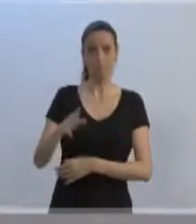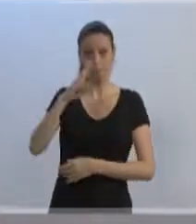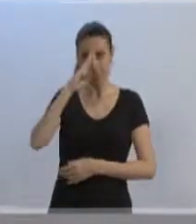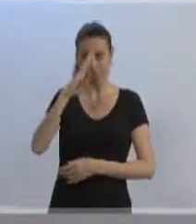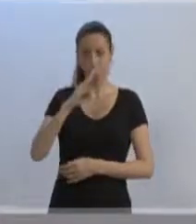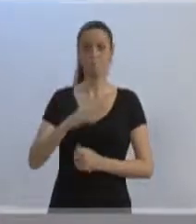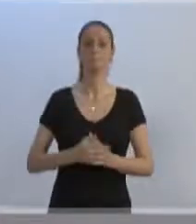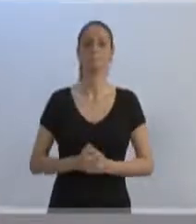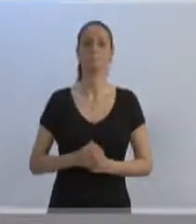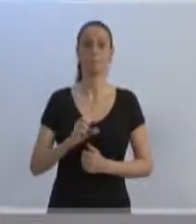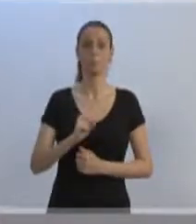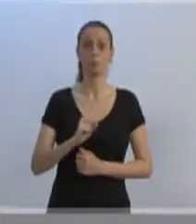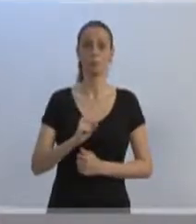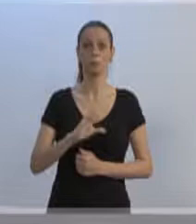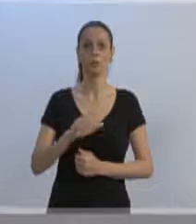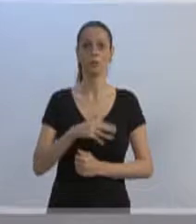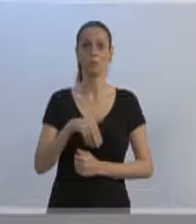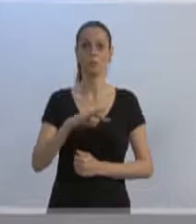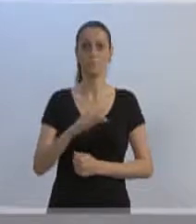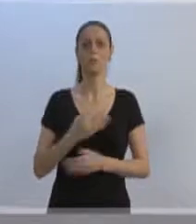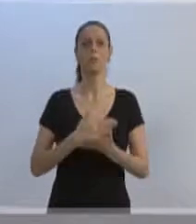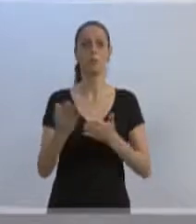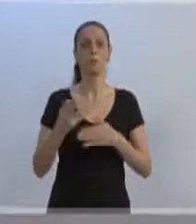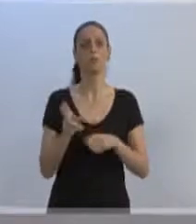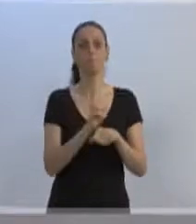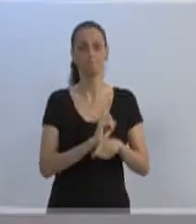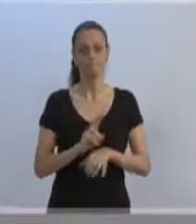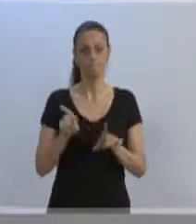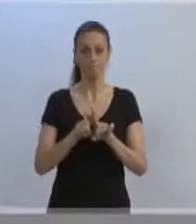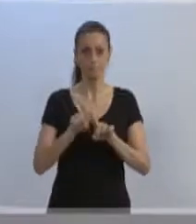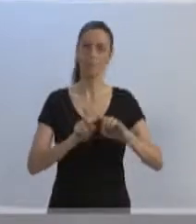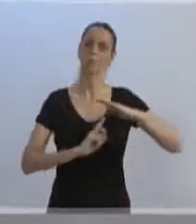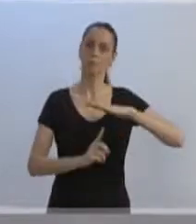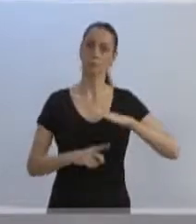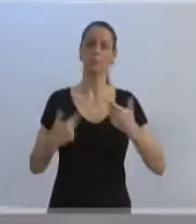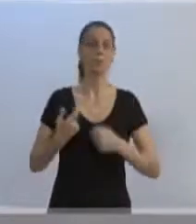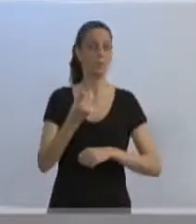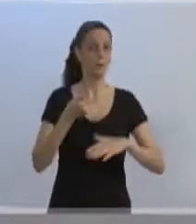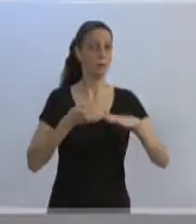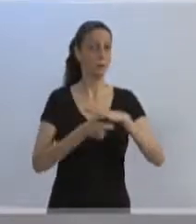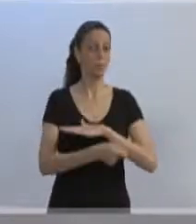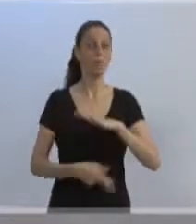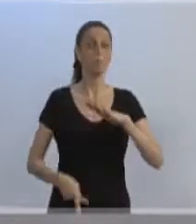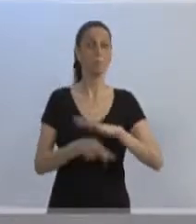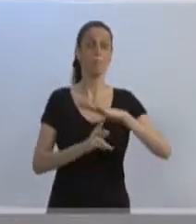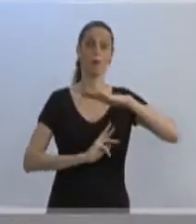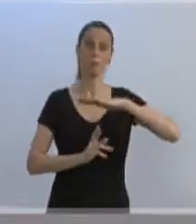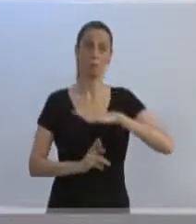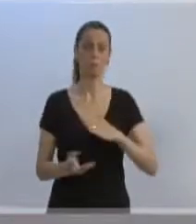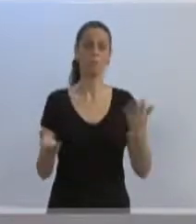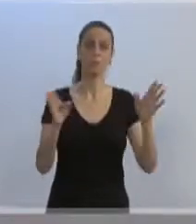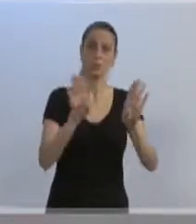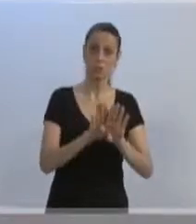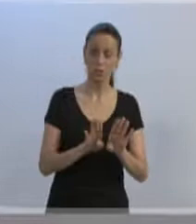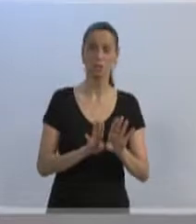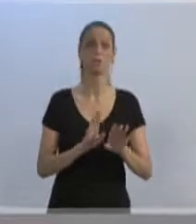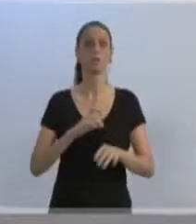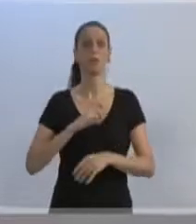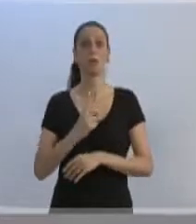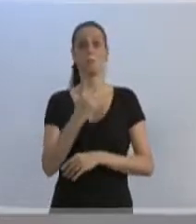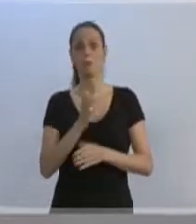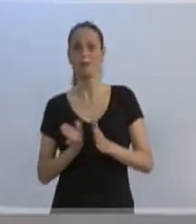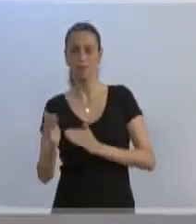launch para começar a fazer as vistorias ele também mas é importante que tenha investimento lá na rodoviária fechando ela para que tenha um acesso só